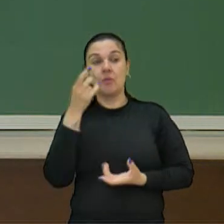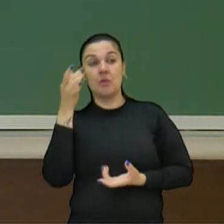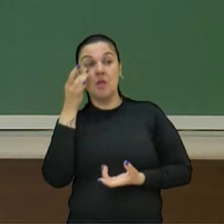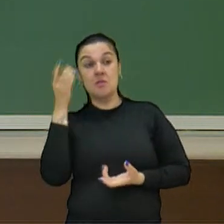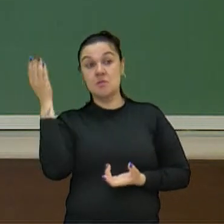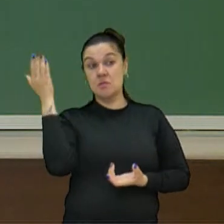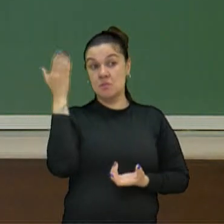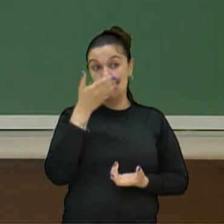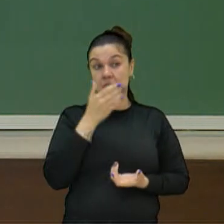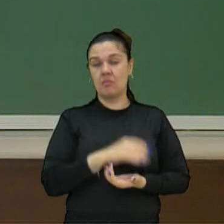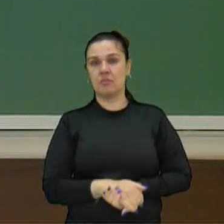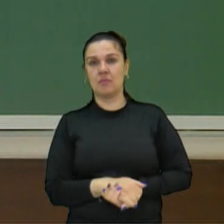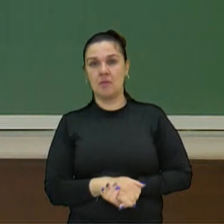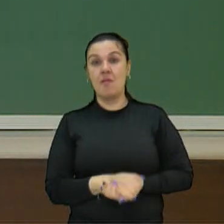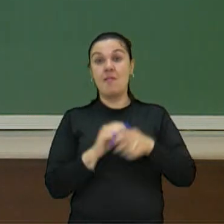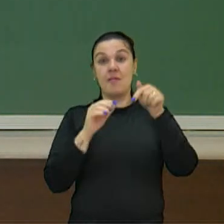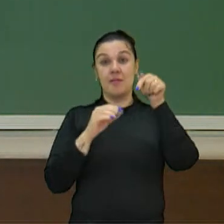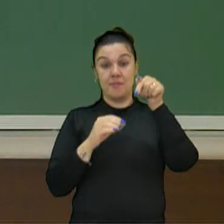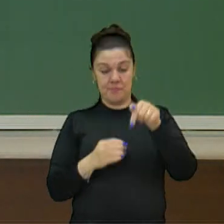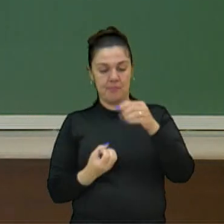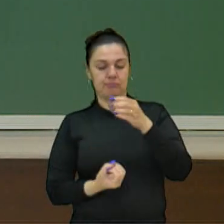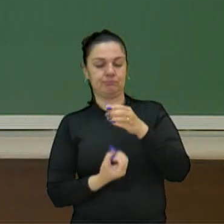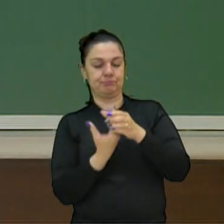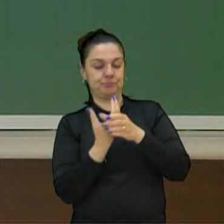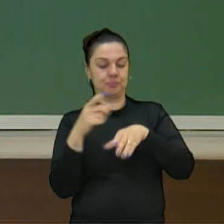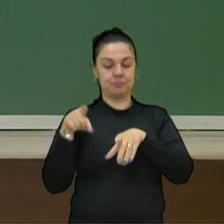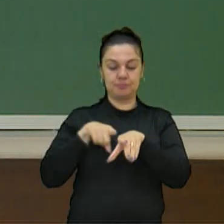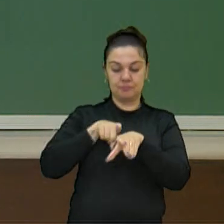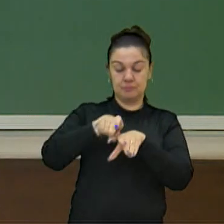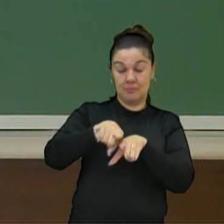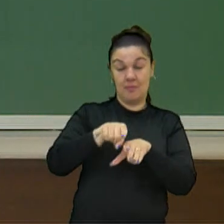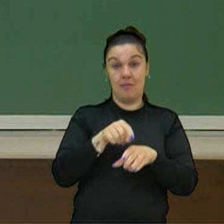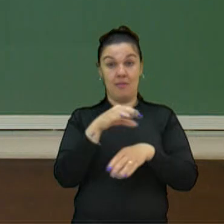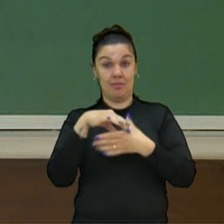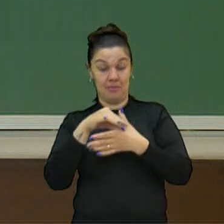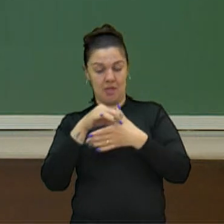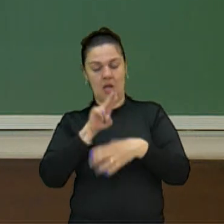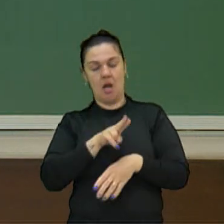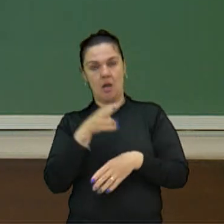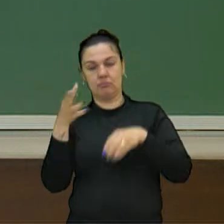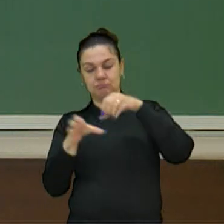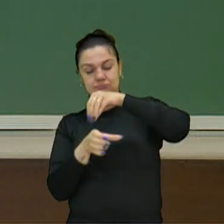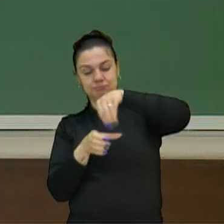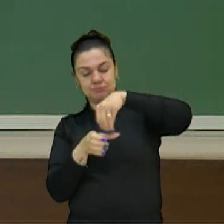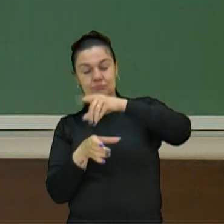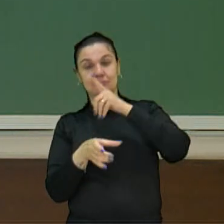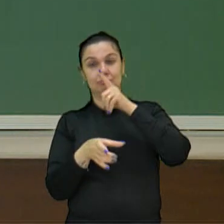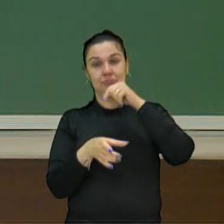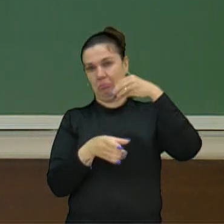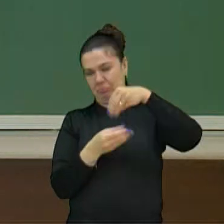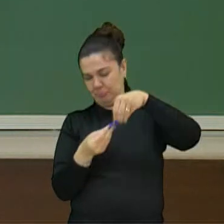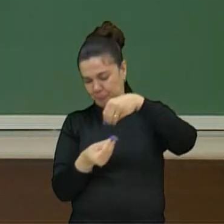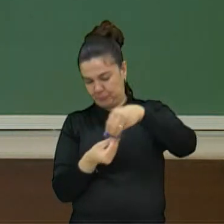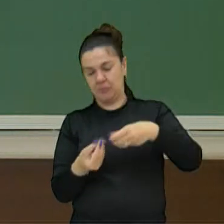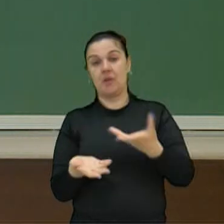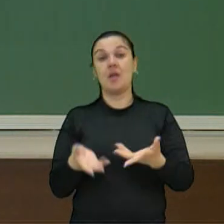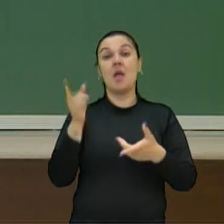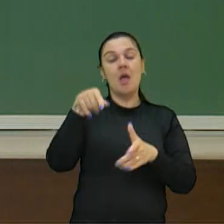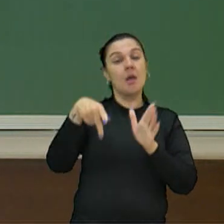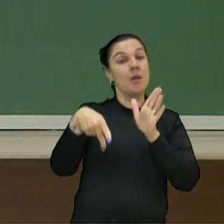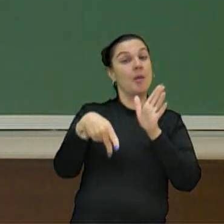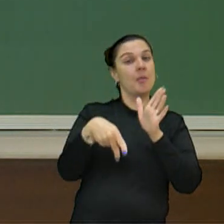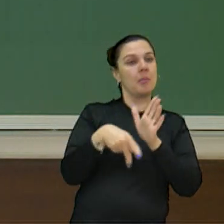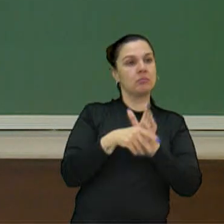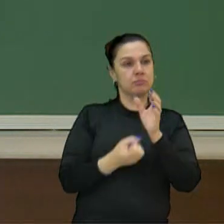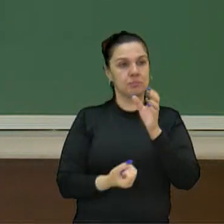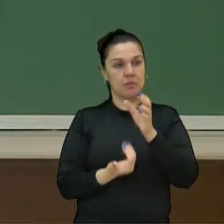provar? Que os organismos que tinham surgido na carne ou no caldo nutritivo, eles não surgiram da carne e do caldo nutritivo, eles surgiram